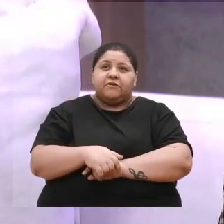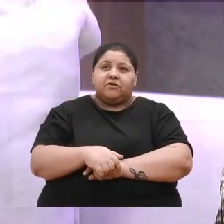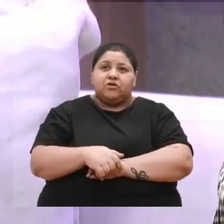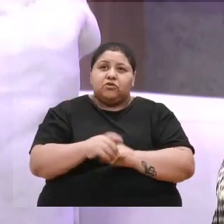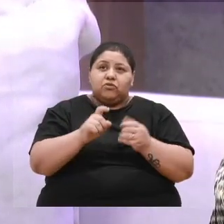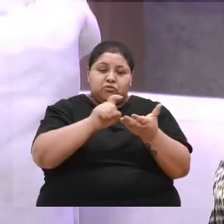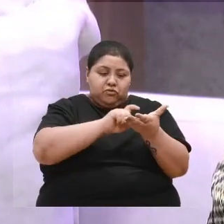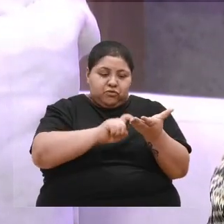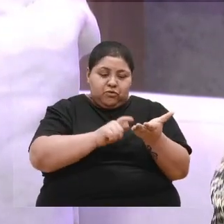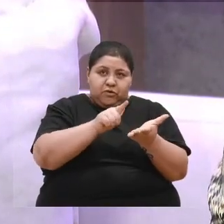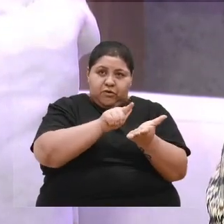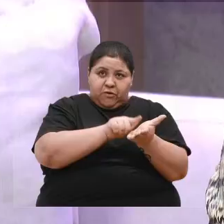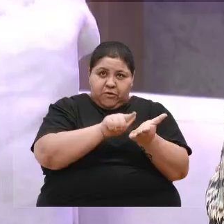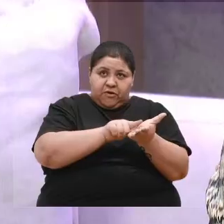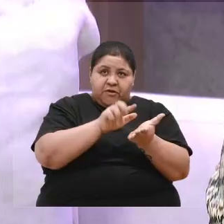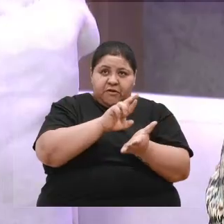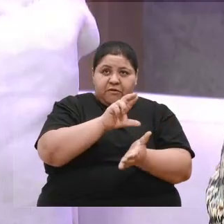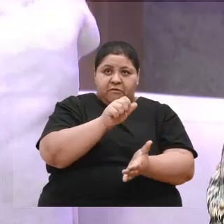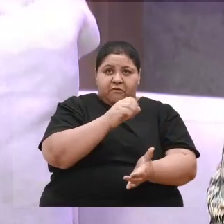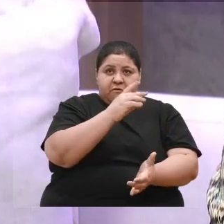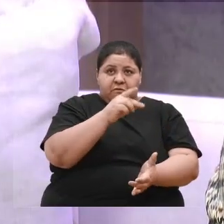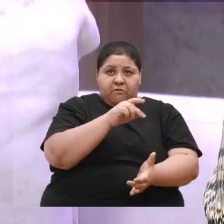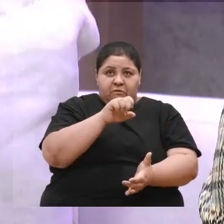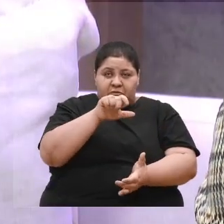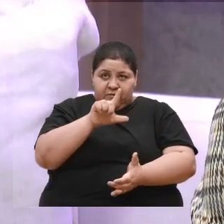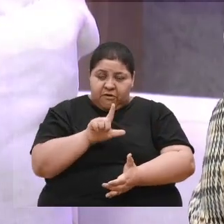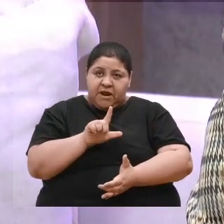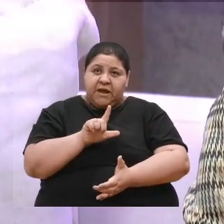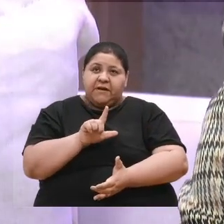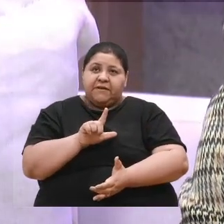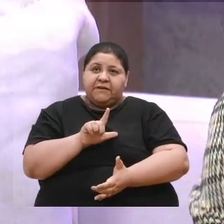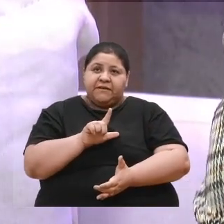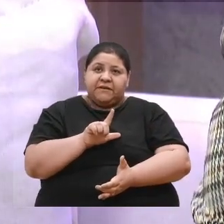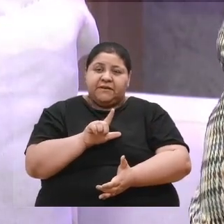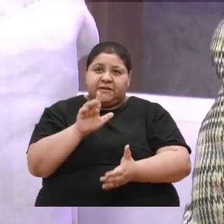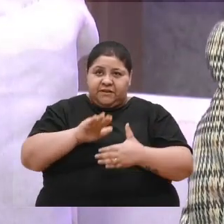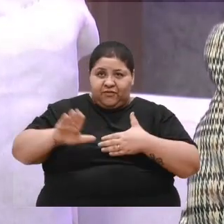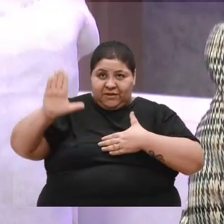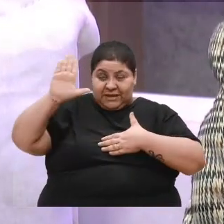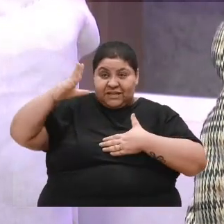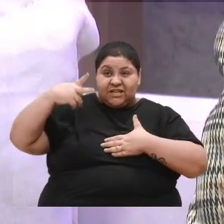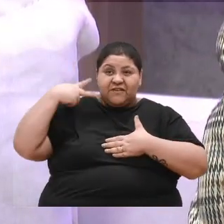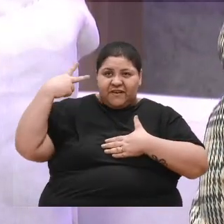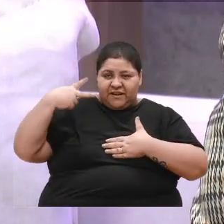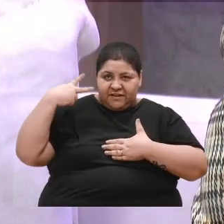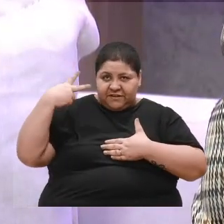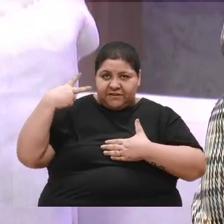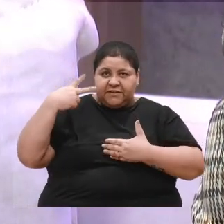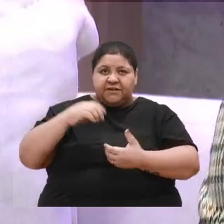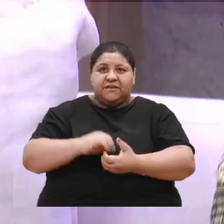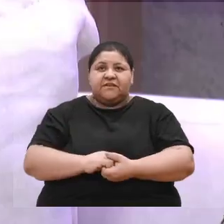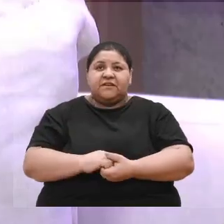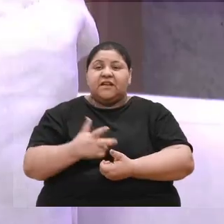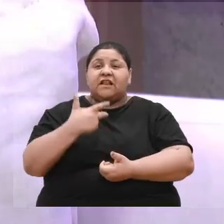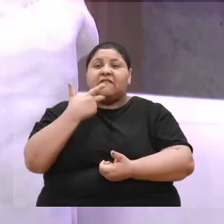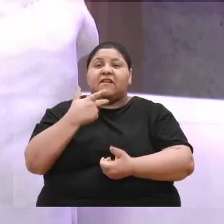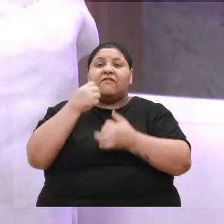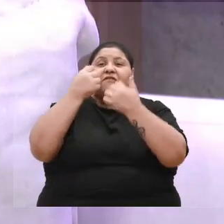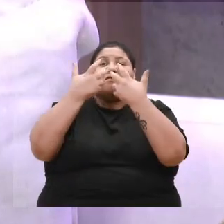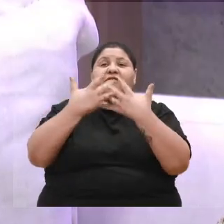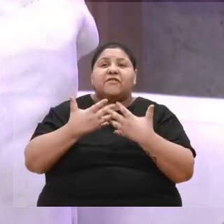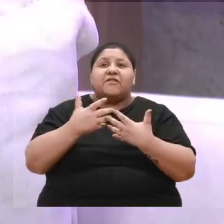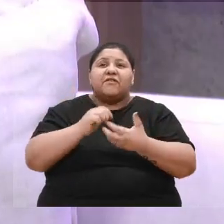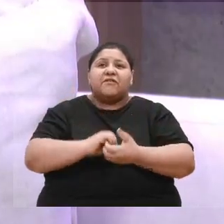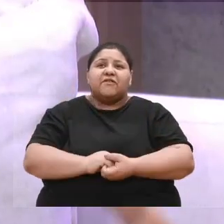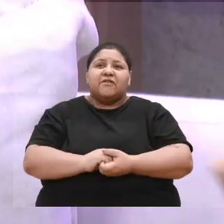dos panfletos da Raquel para candidata a vereadora, ela diz o quê?